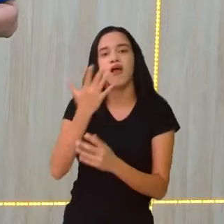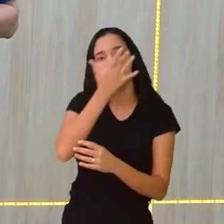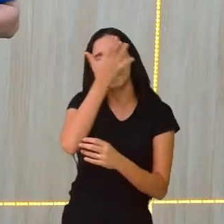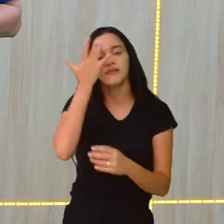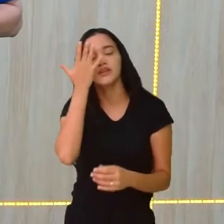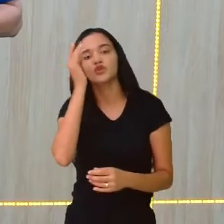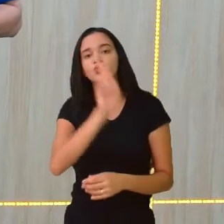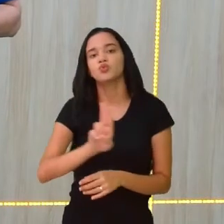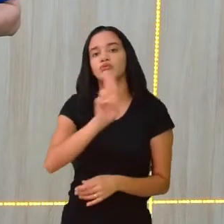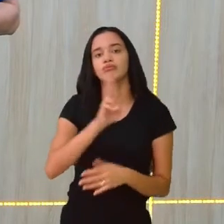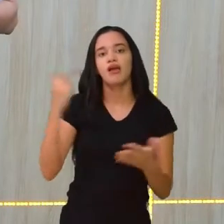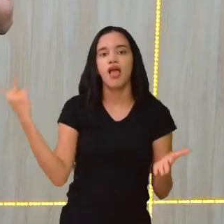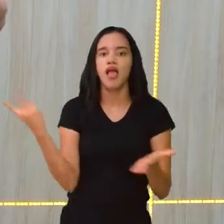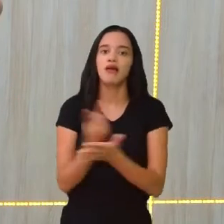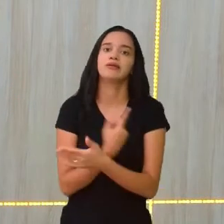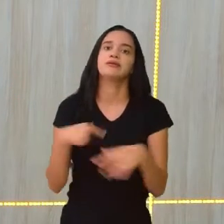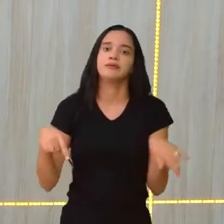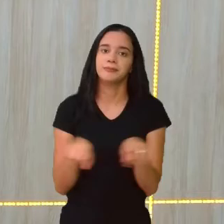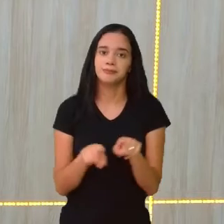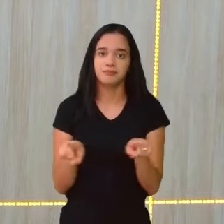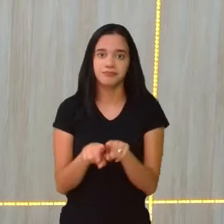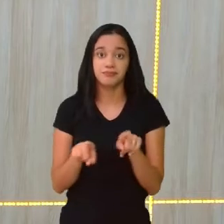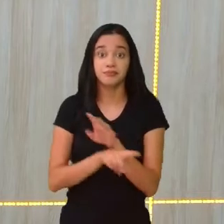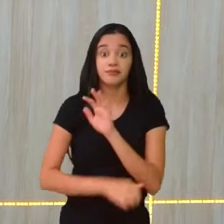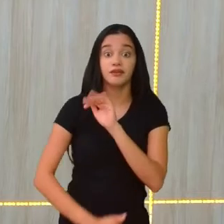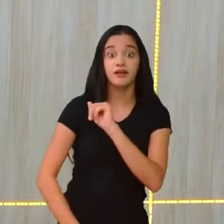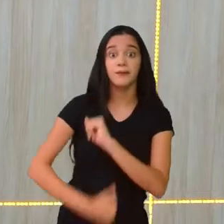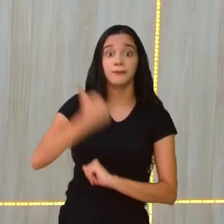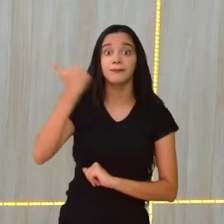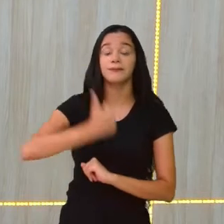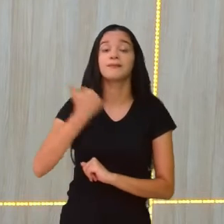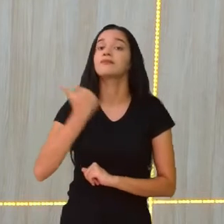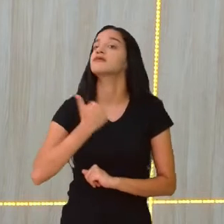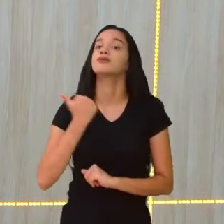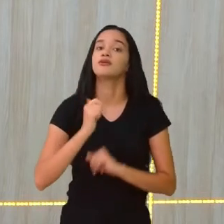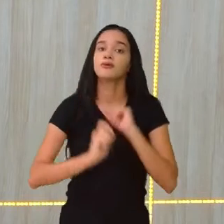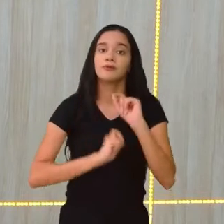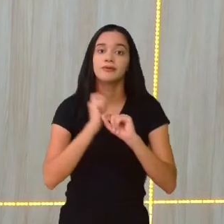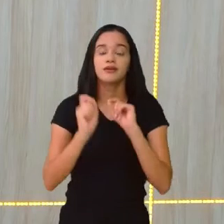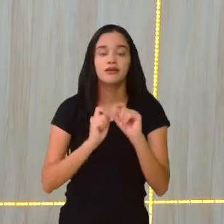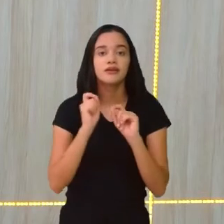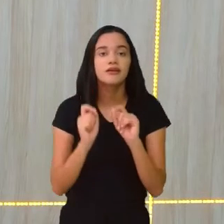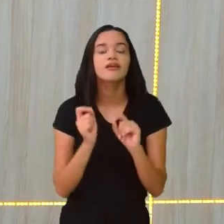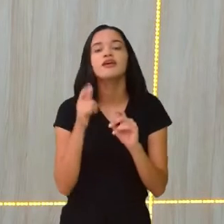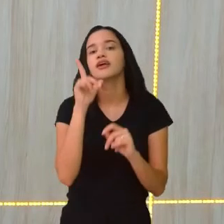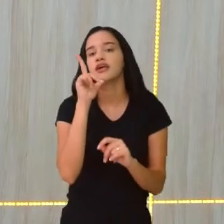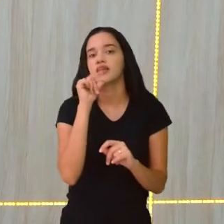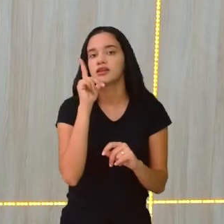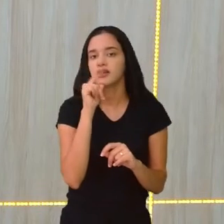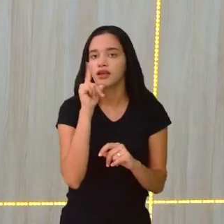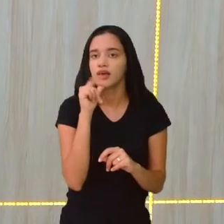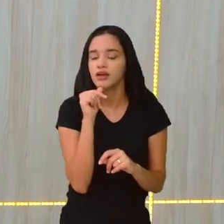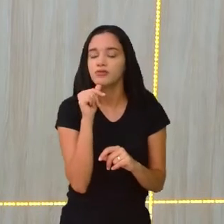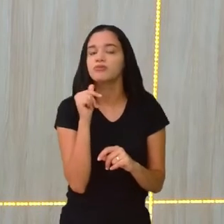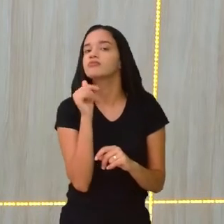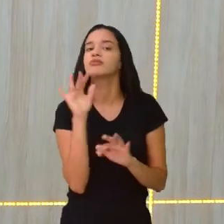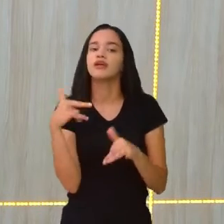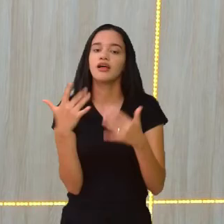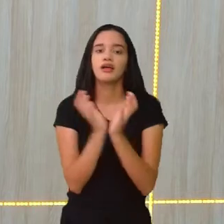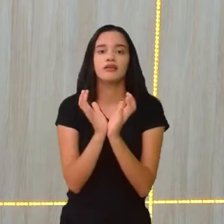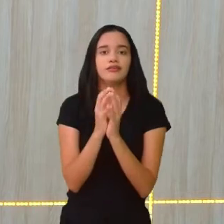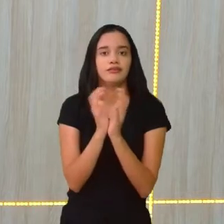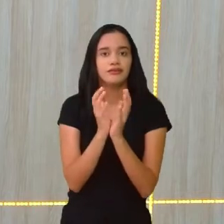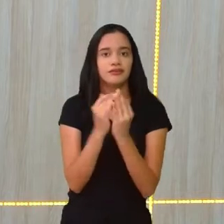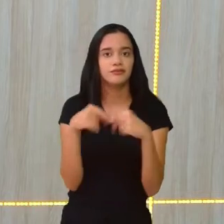forma errada também. E ele é um dos primeiros mananciais de abastecimento de água potável dos habitantes daqui de Recife